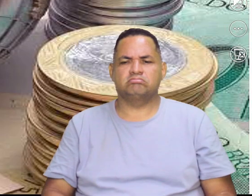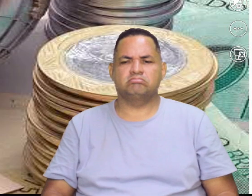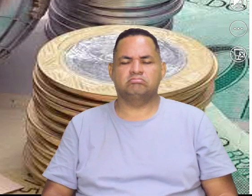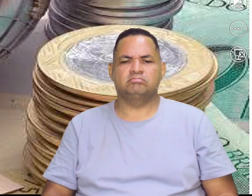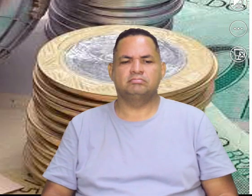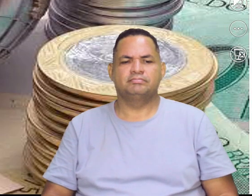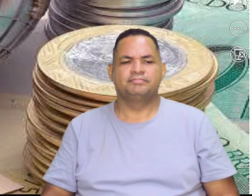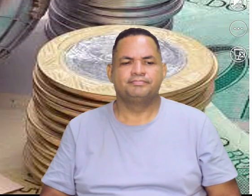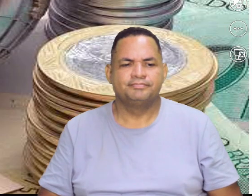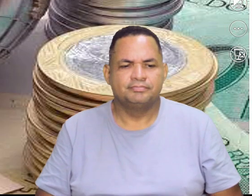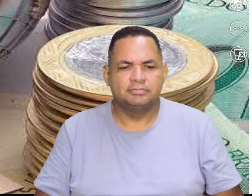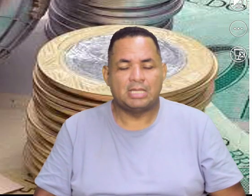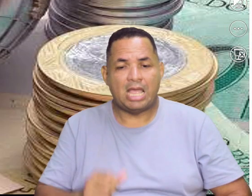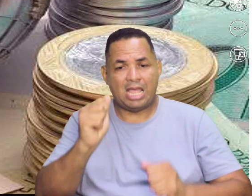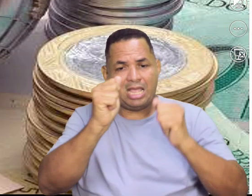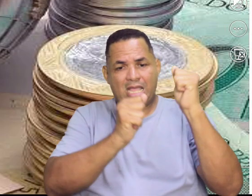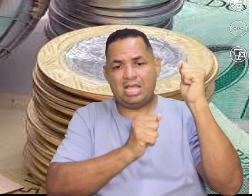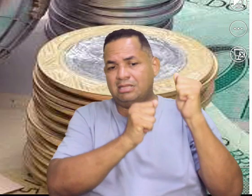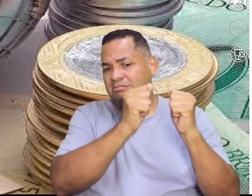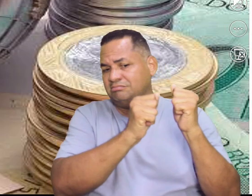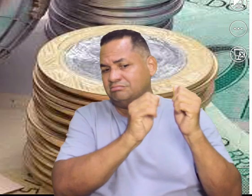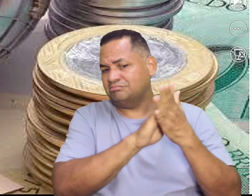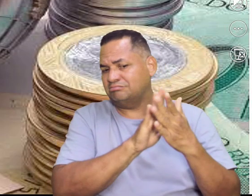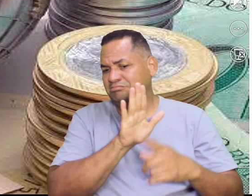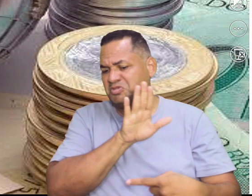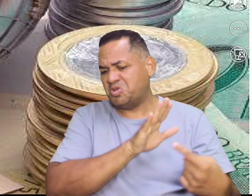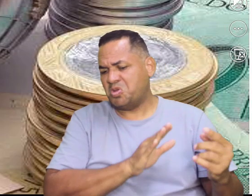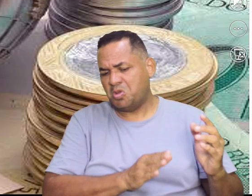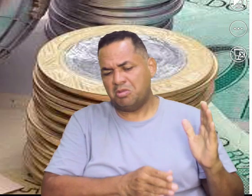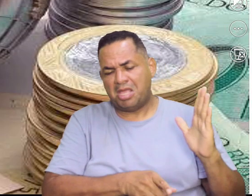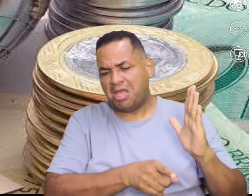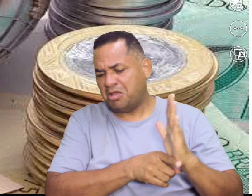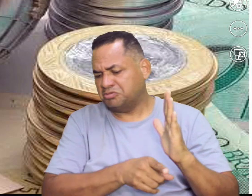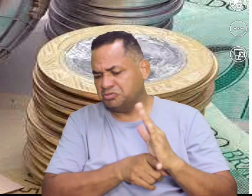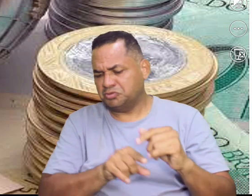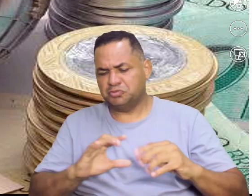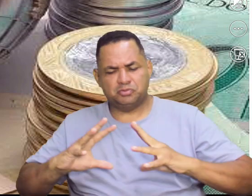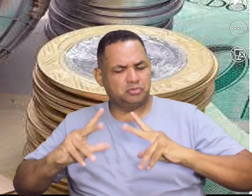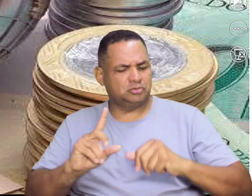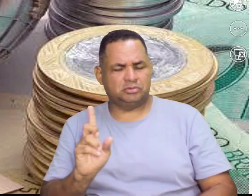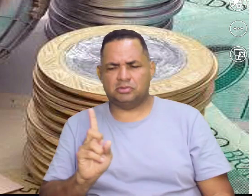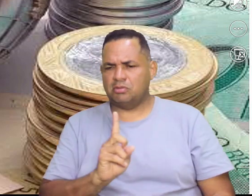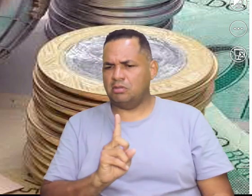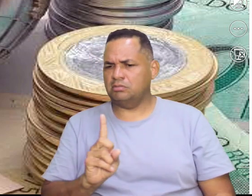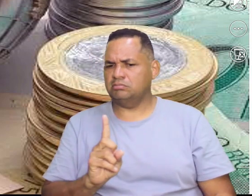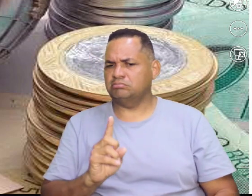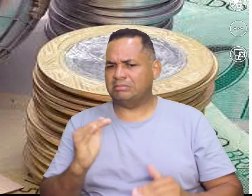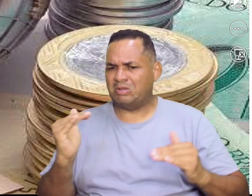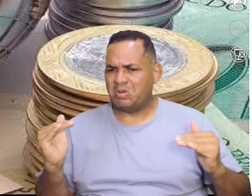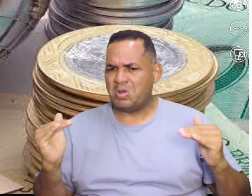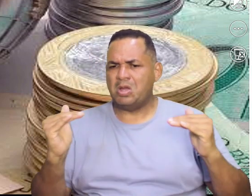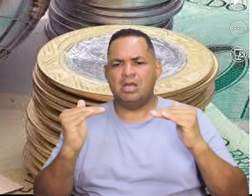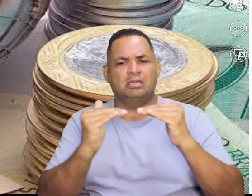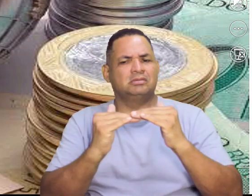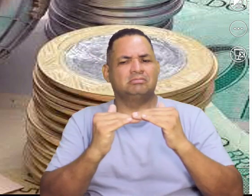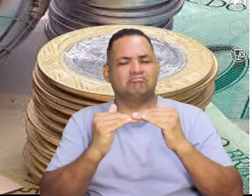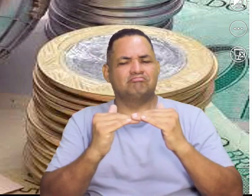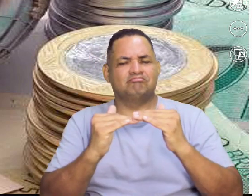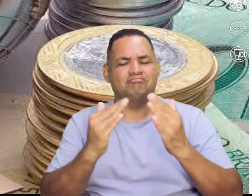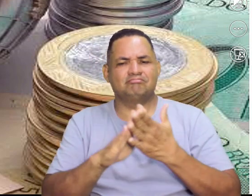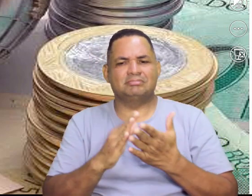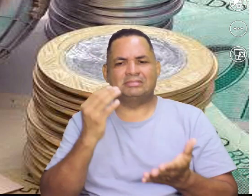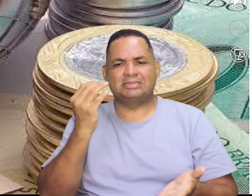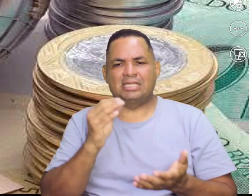trabalho. Então a indústria, ela não beneficiou todos da mesma forma. A formação da classe operária